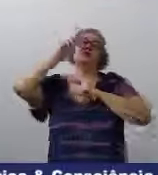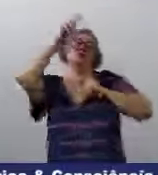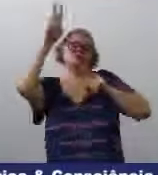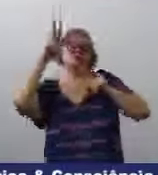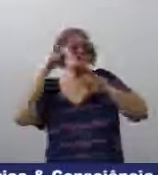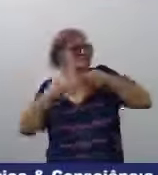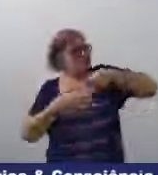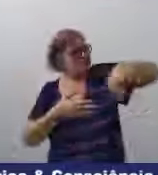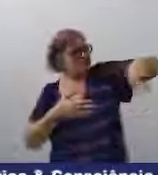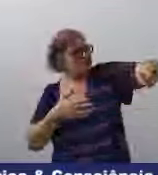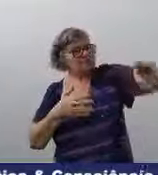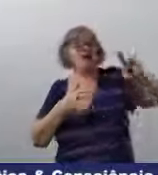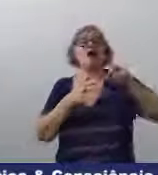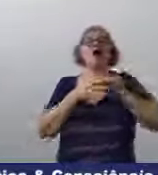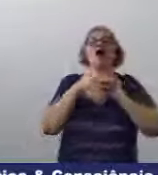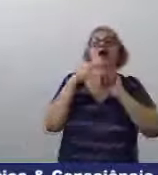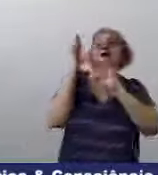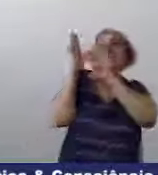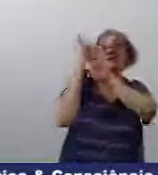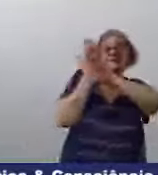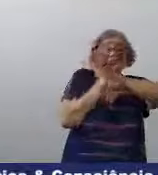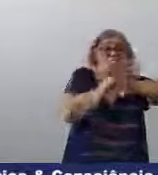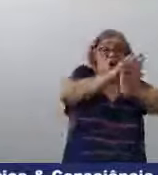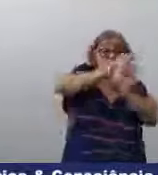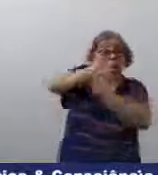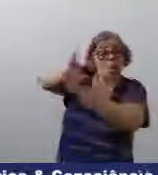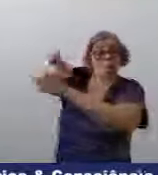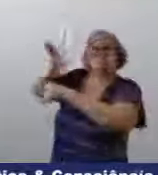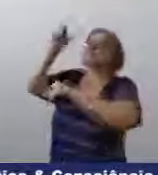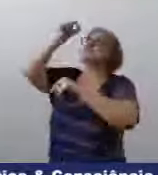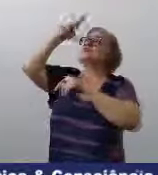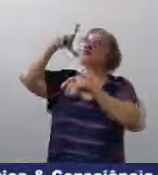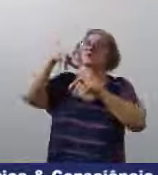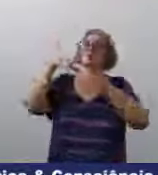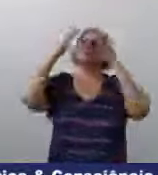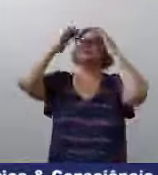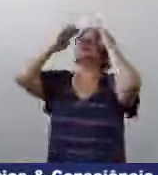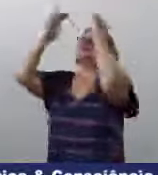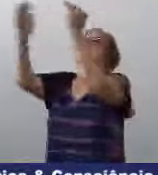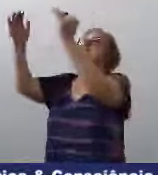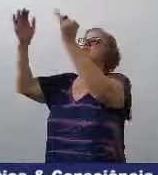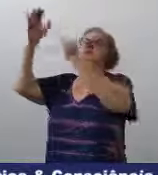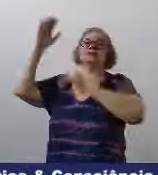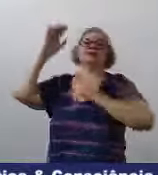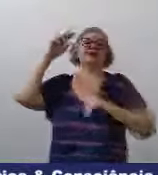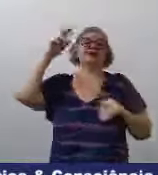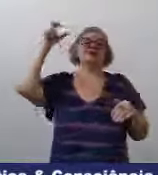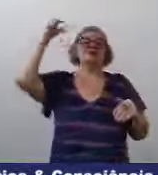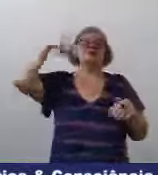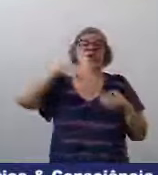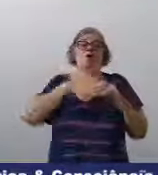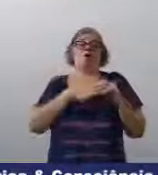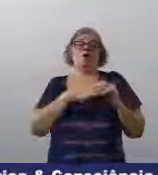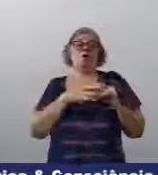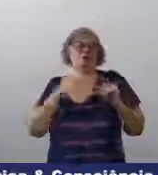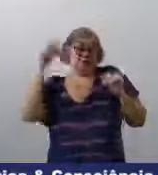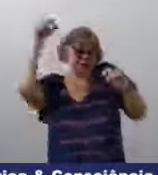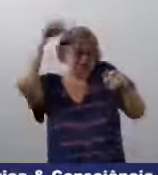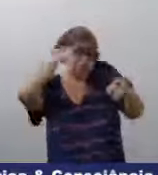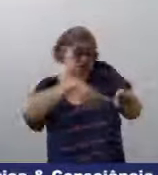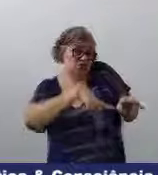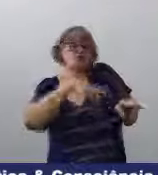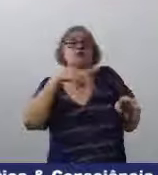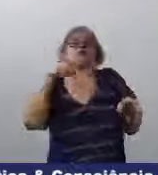forte, caminhamos um pouquinho e procuramos uma sombra, sem desprezar o sol, que também é necessário para que